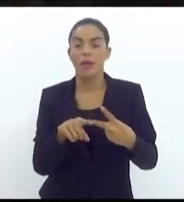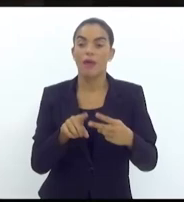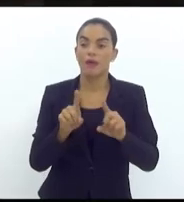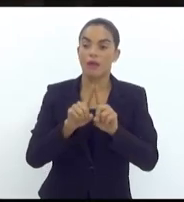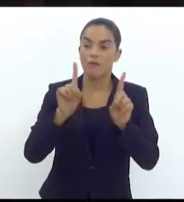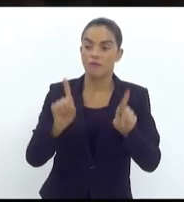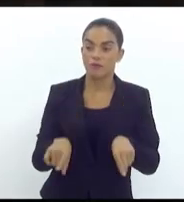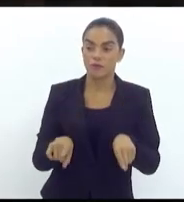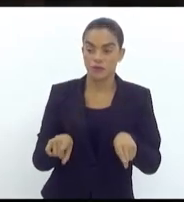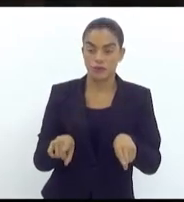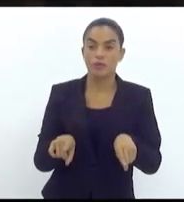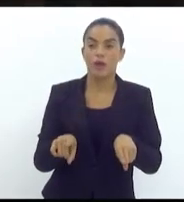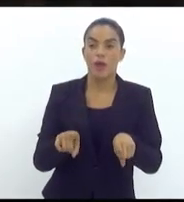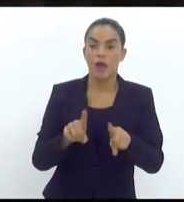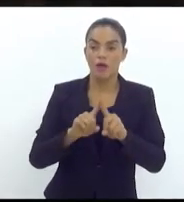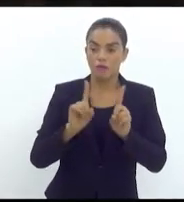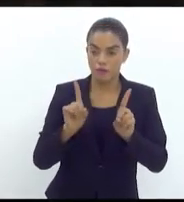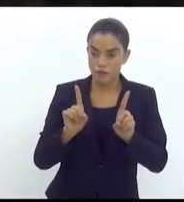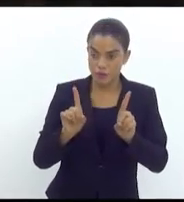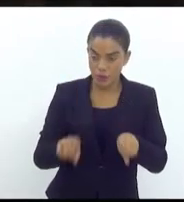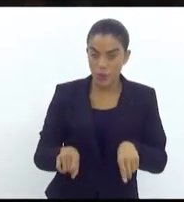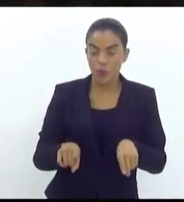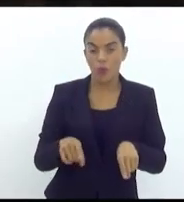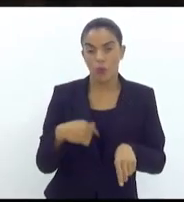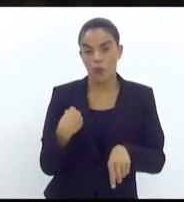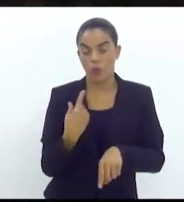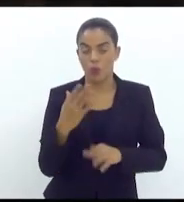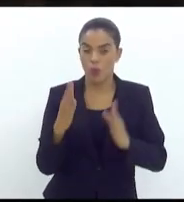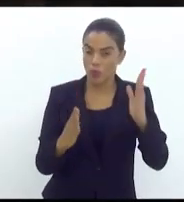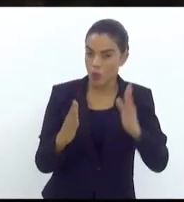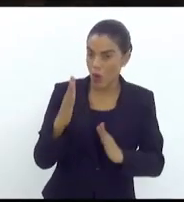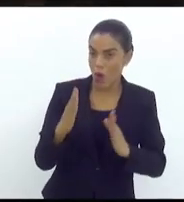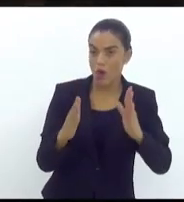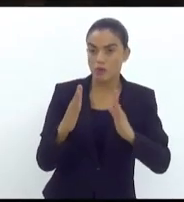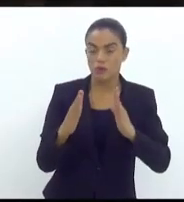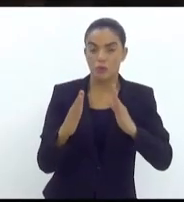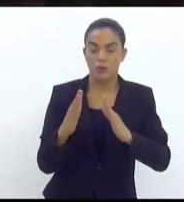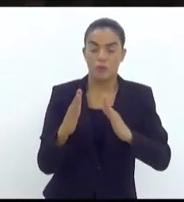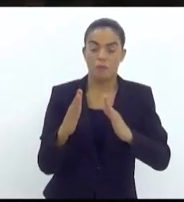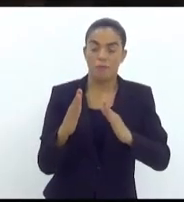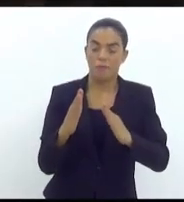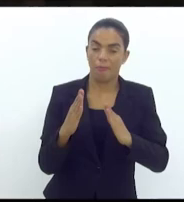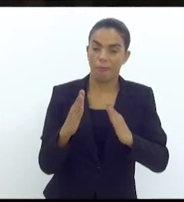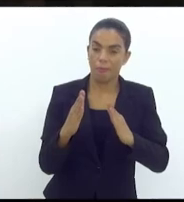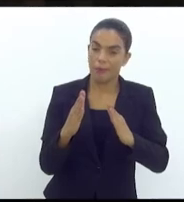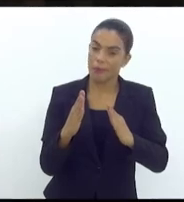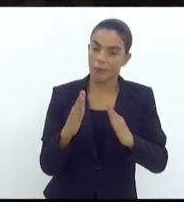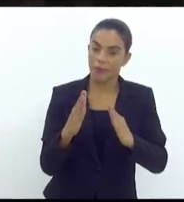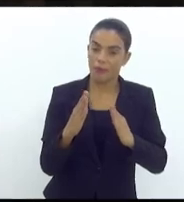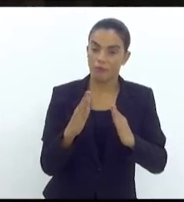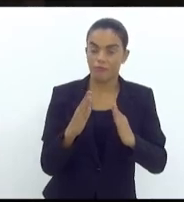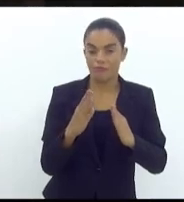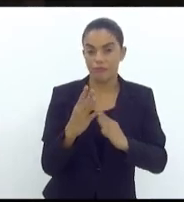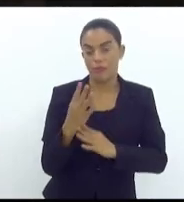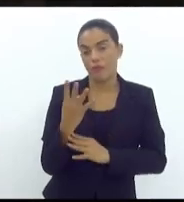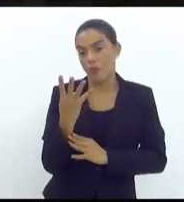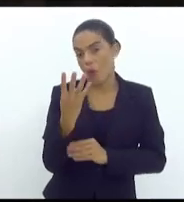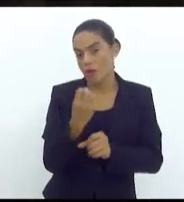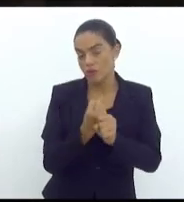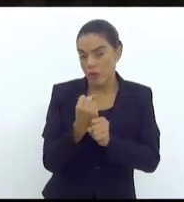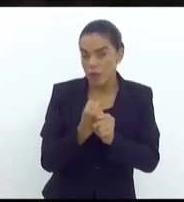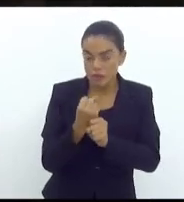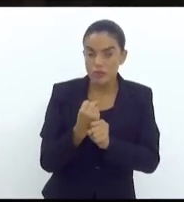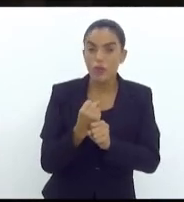que a função uma das funções do nosso mandato é buscar o estado de bem-estar